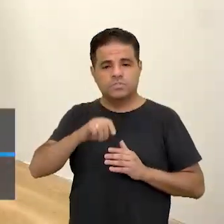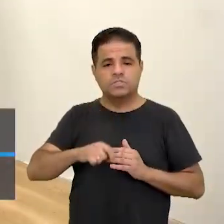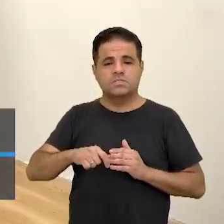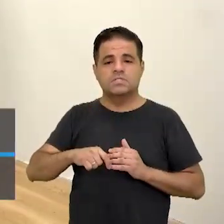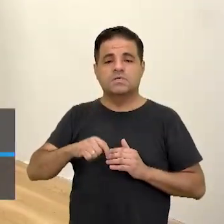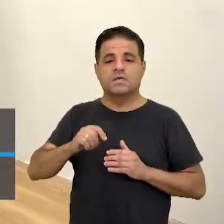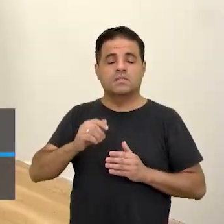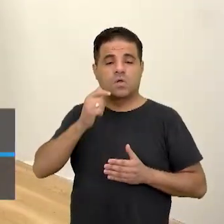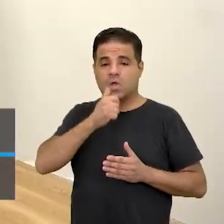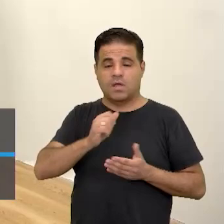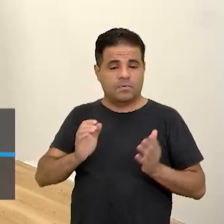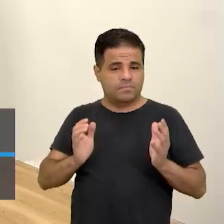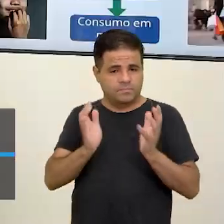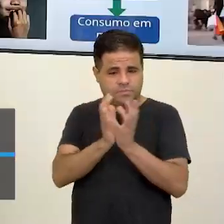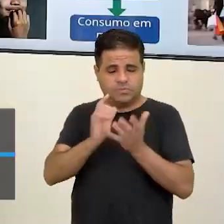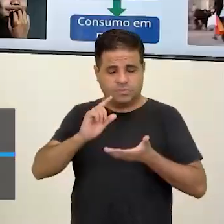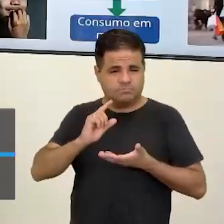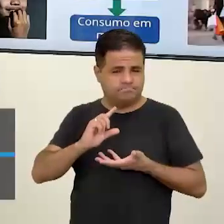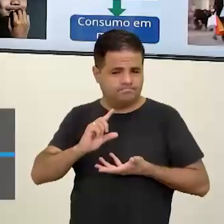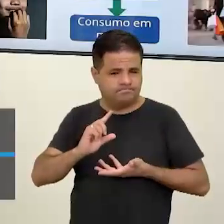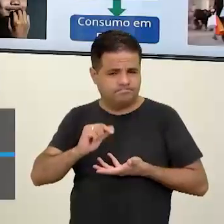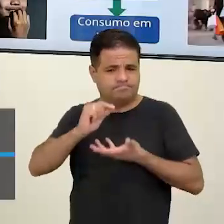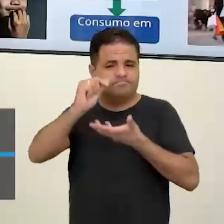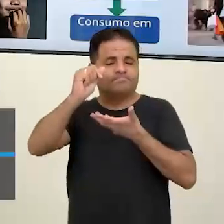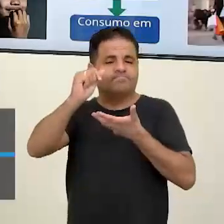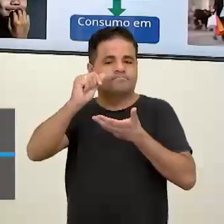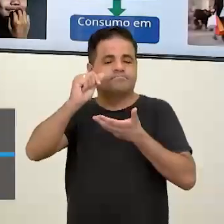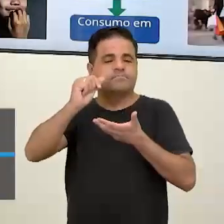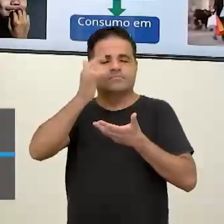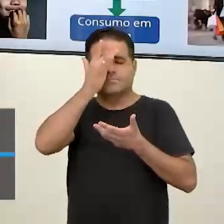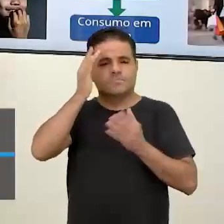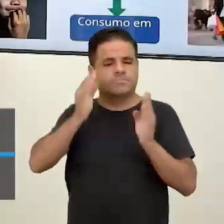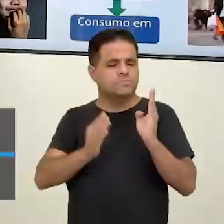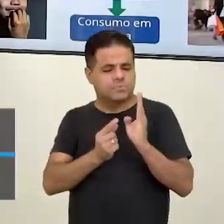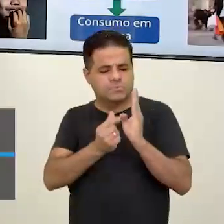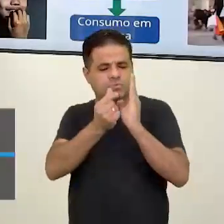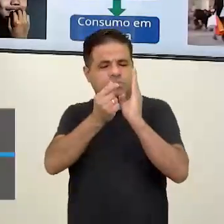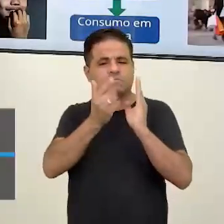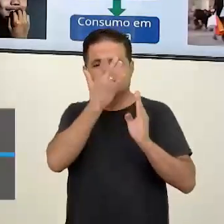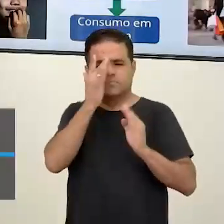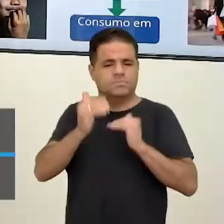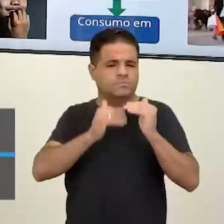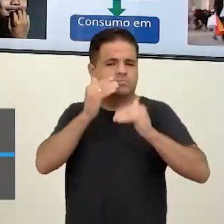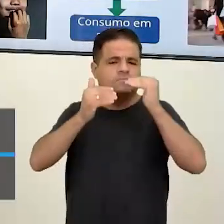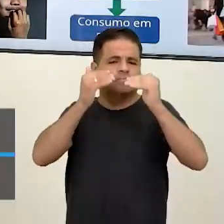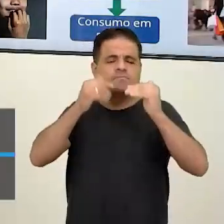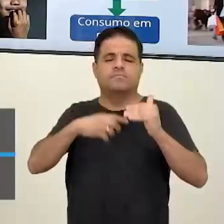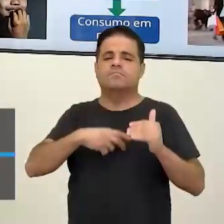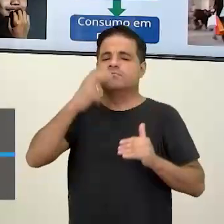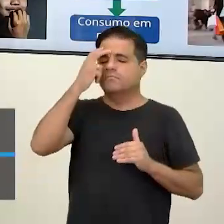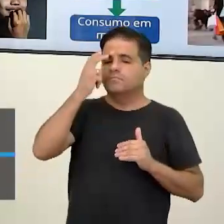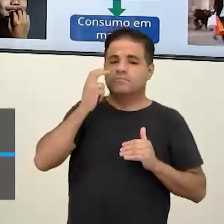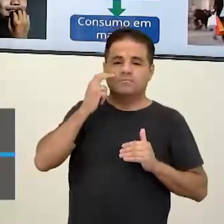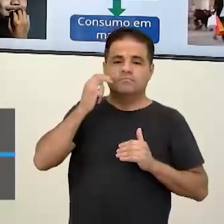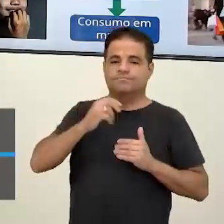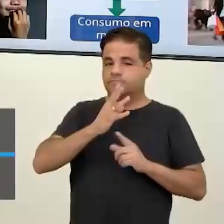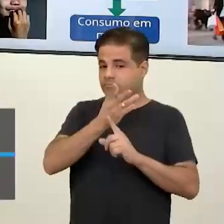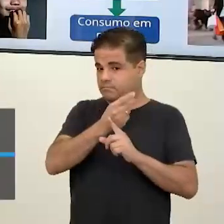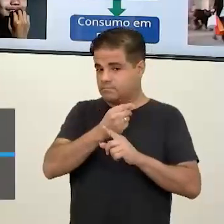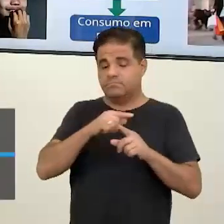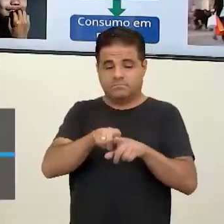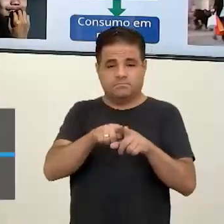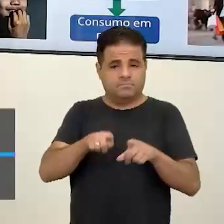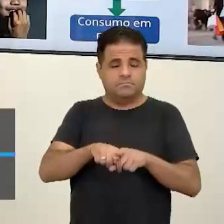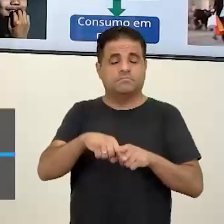cultura da burguesia, né, que aí existe uma hierarquia, uma ideia de superioridade na produção, né, intelectual,